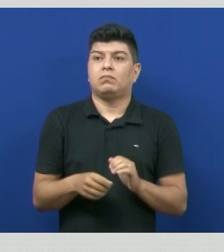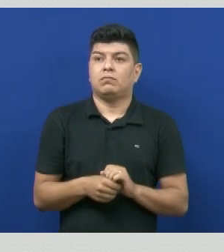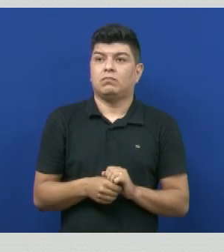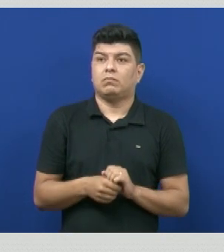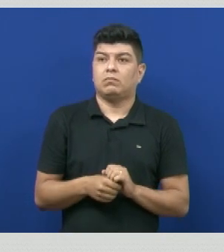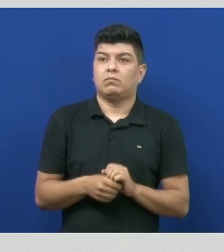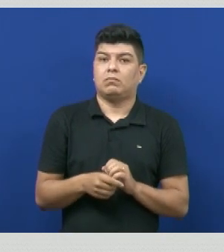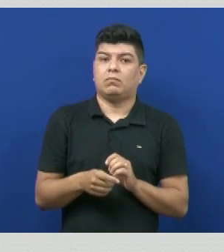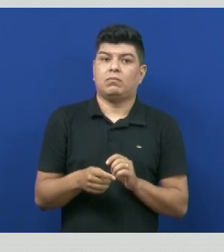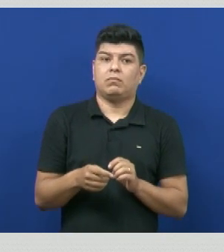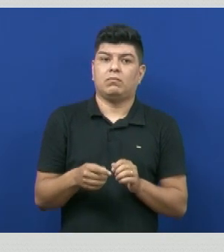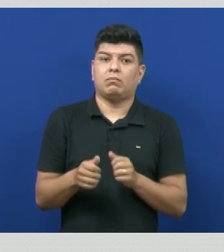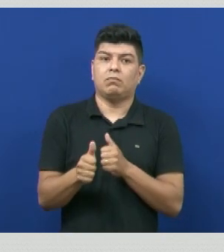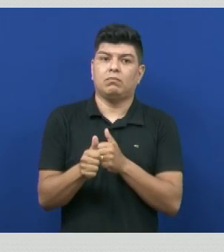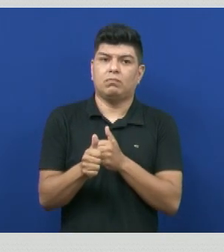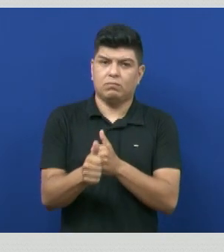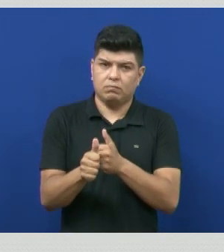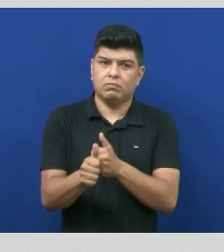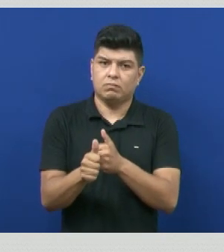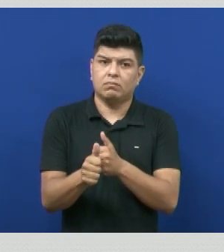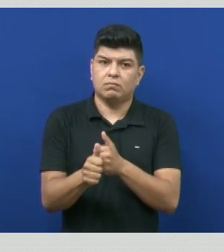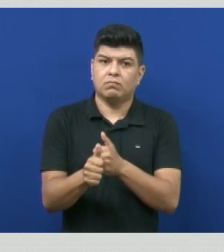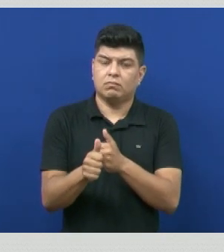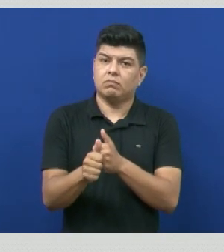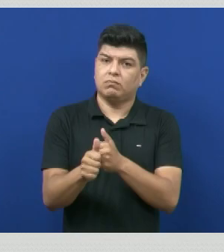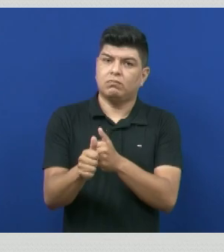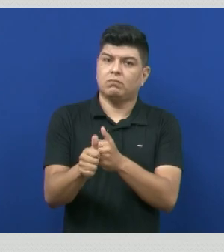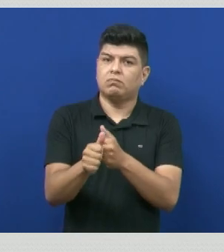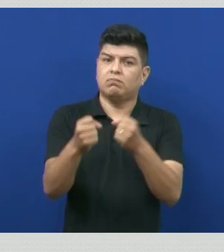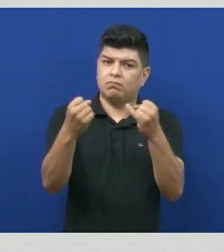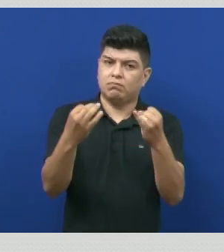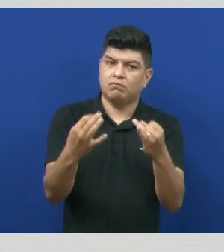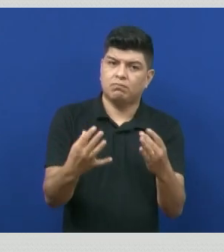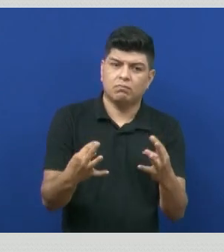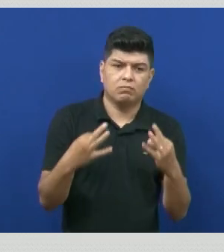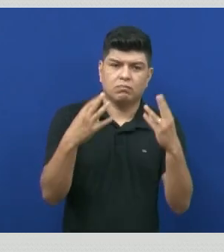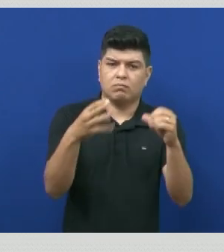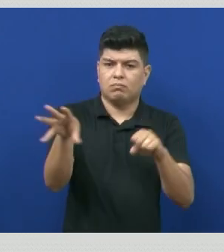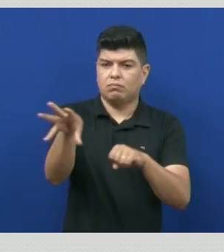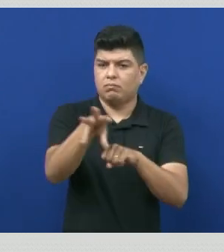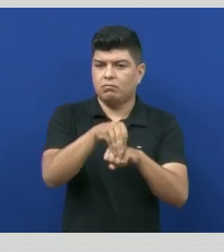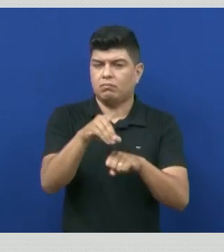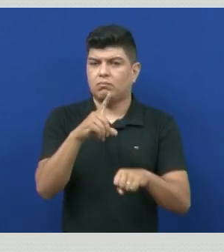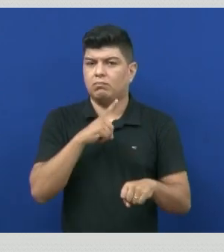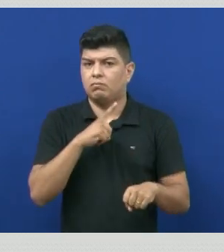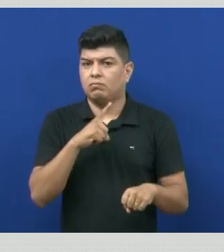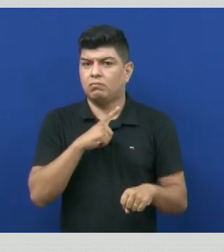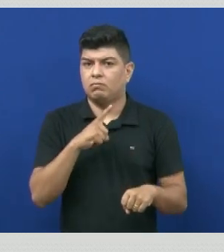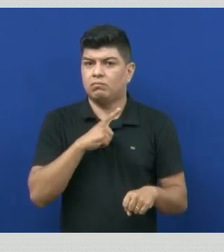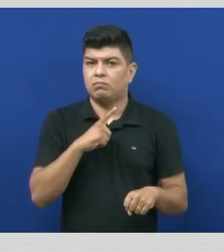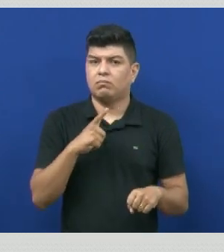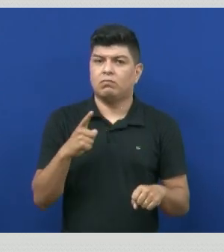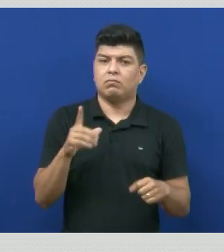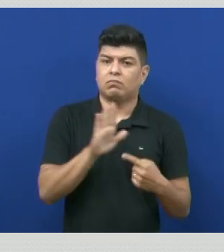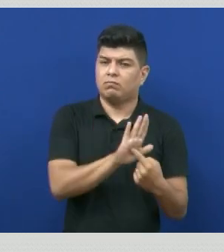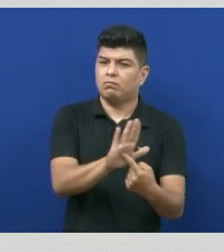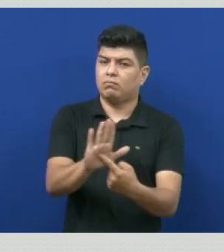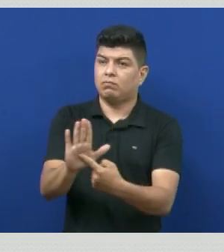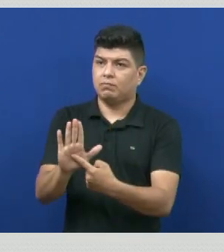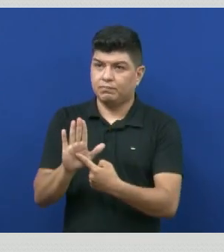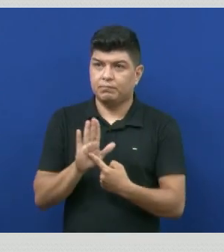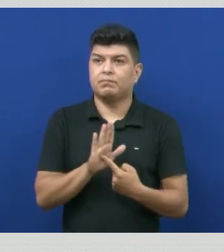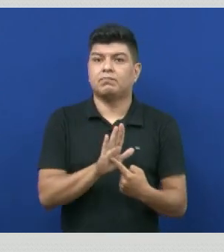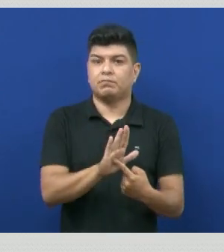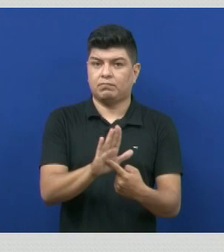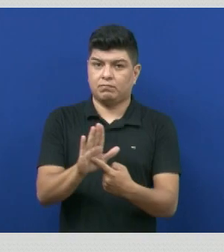um guia de museu, onde ele vai explanar ou expor todo o conhecimento que ele tem a respeito do que está sendo colocado ou